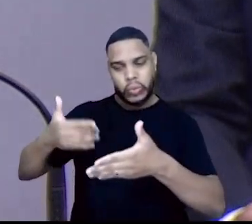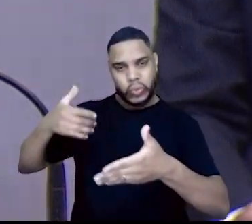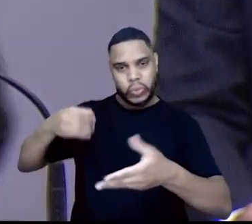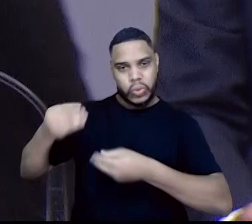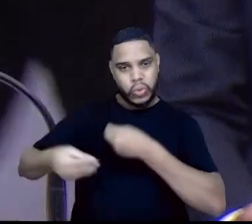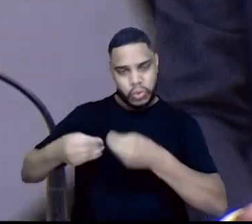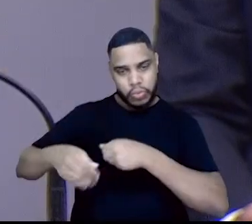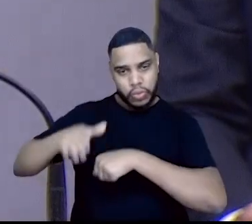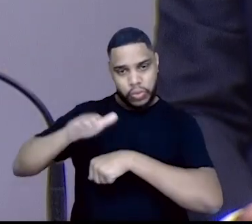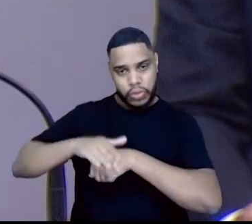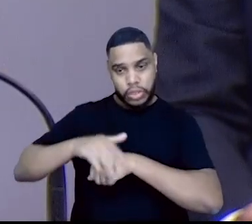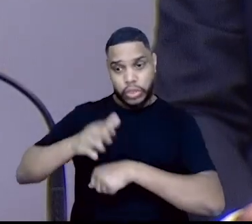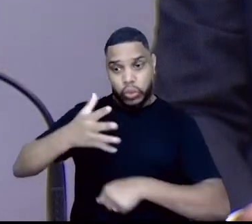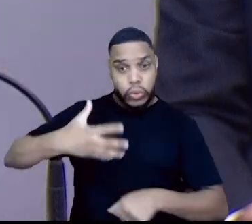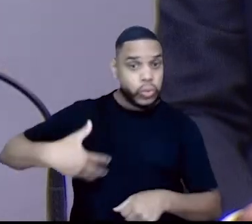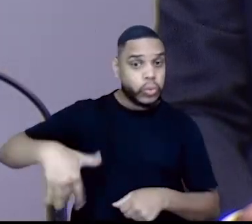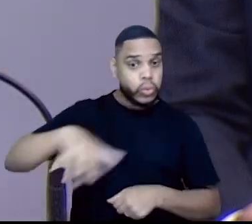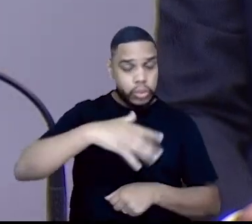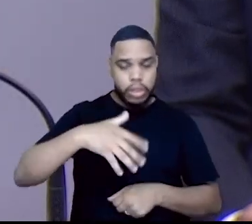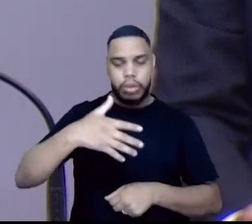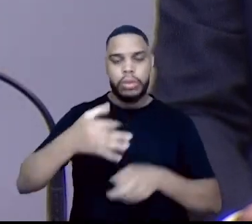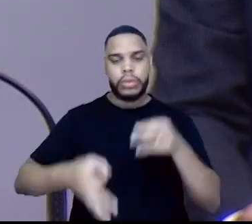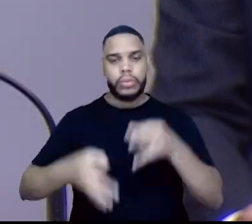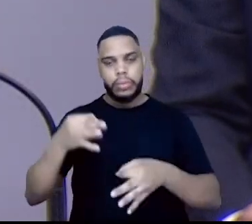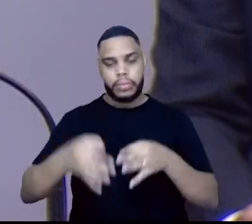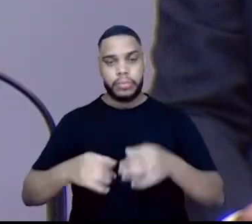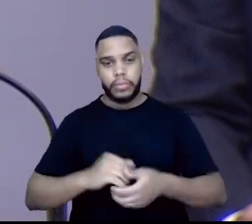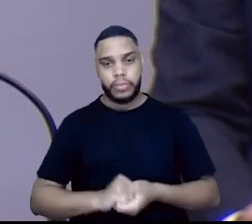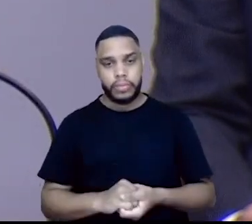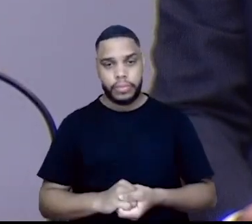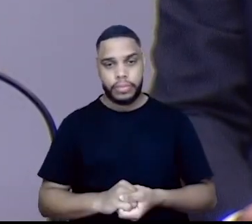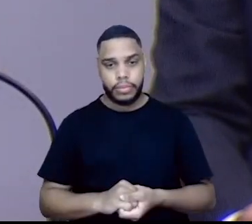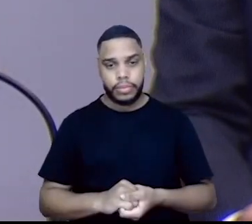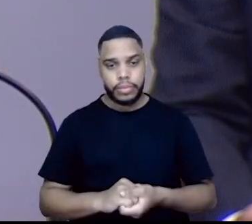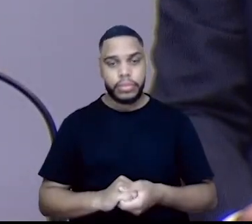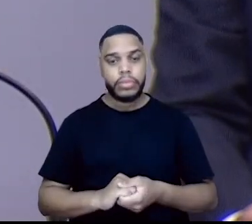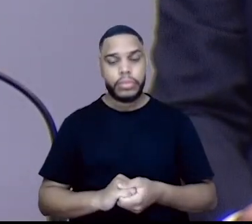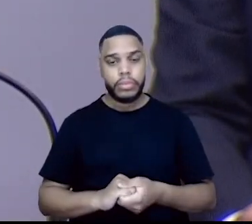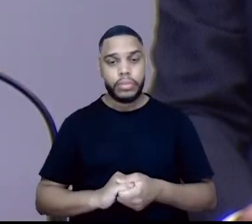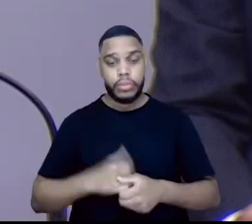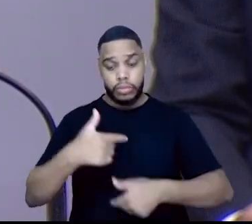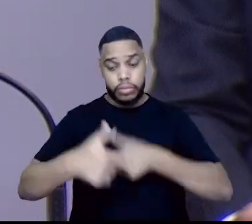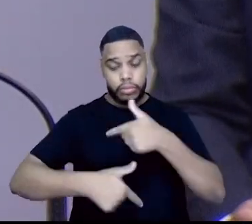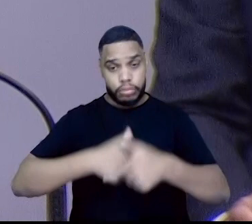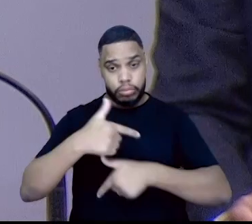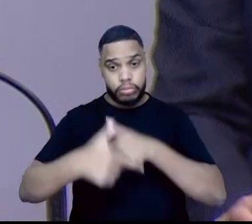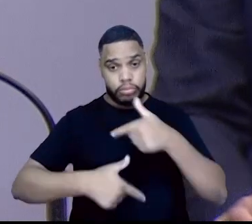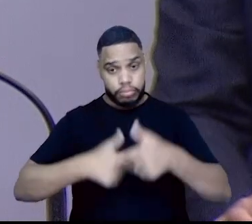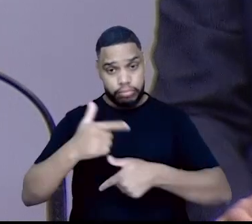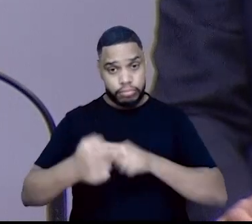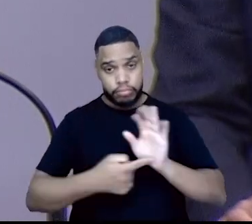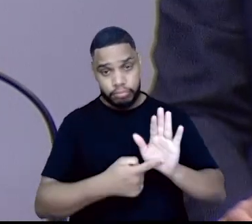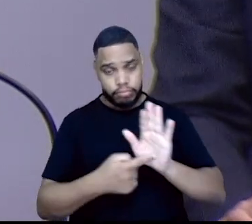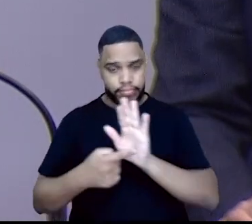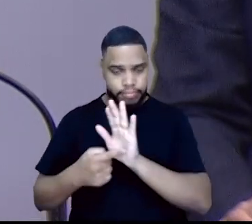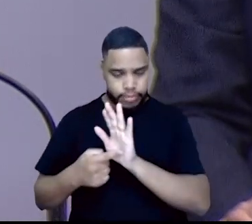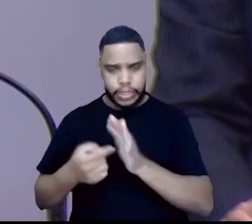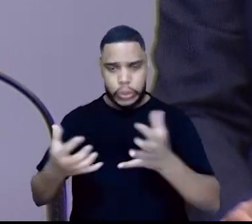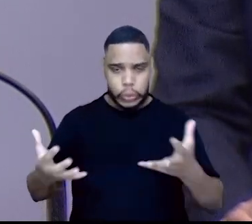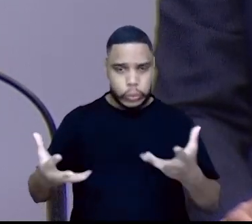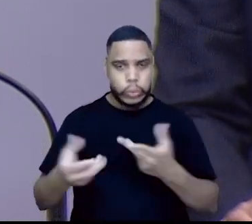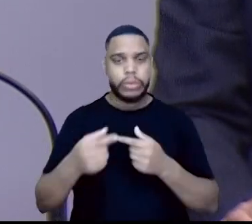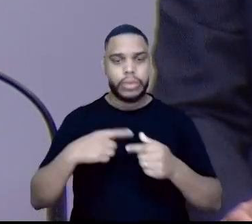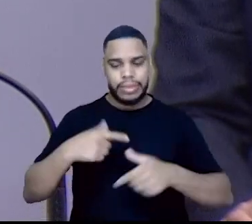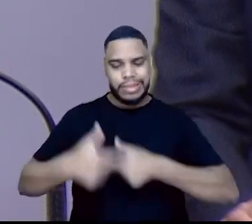aplicável a todos os ramos de justiça. O trabalho que se apresenta é imenso.